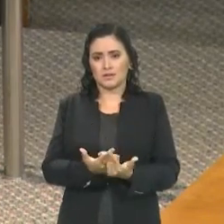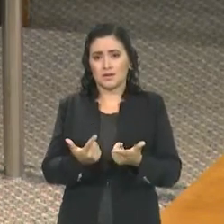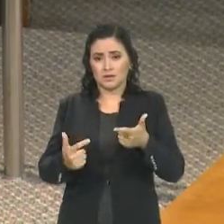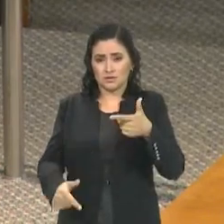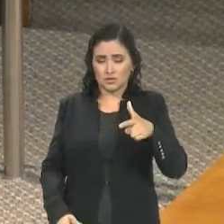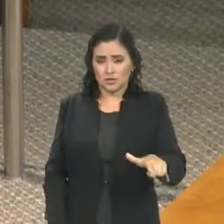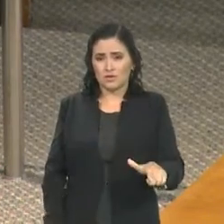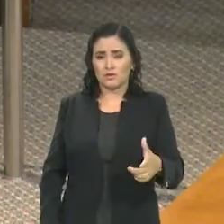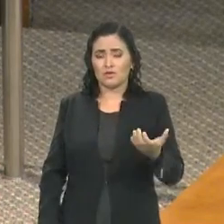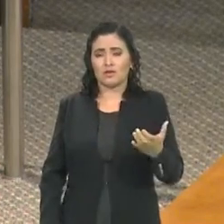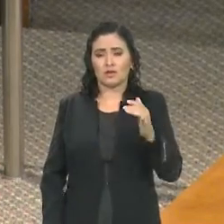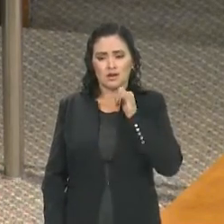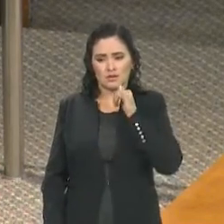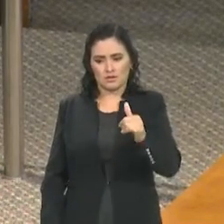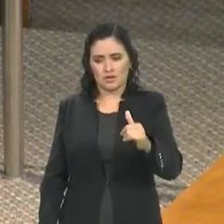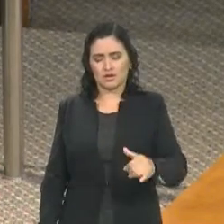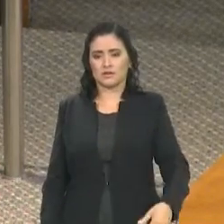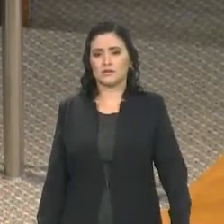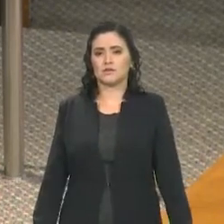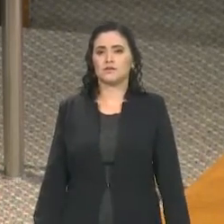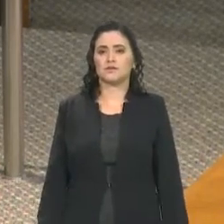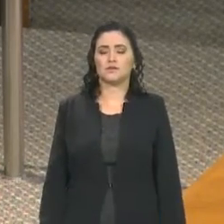registro.